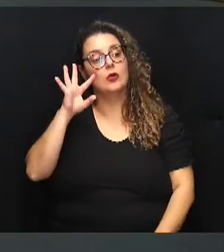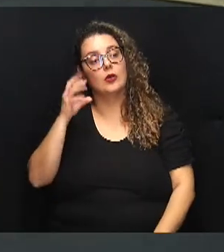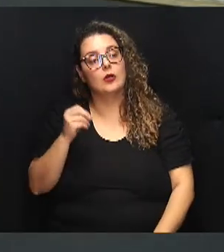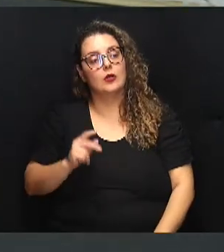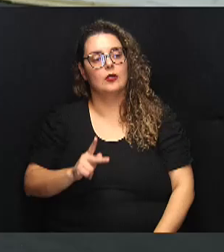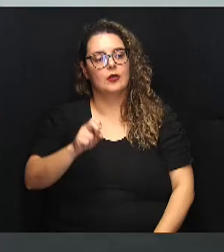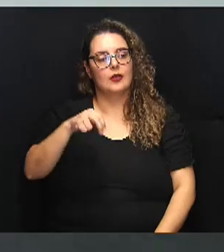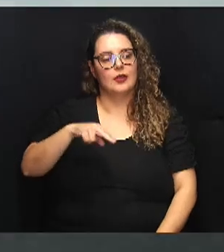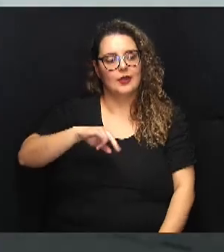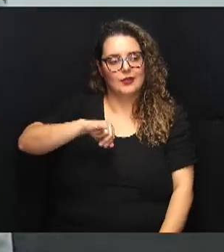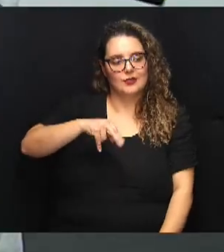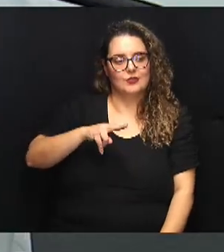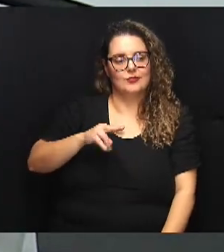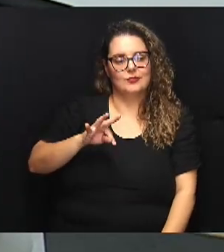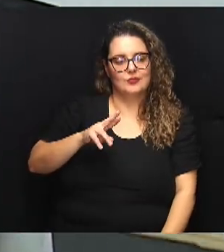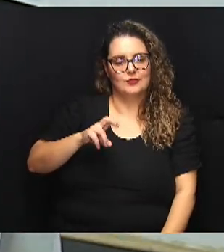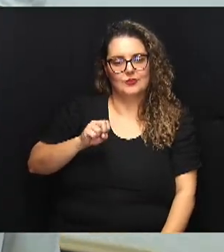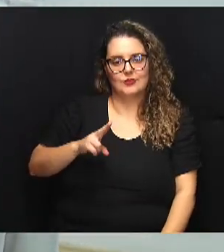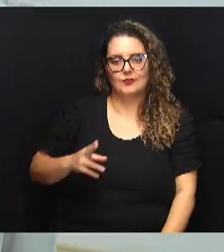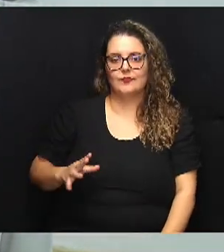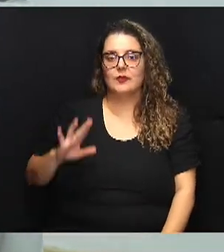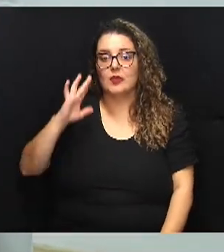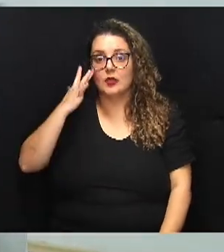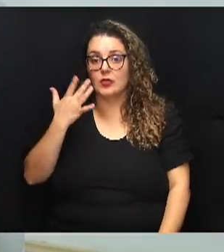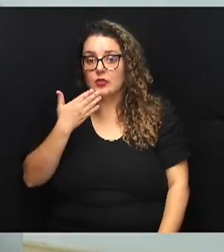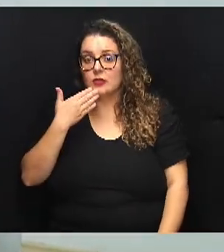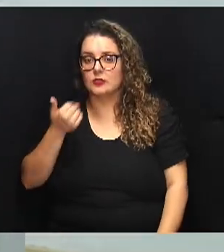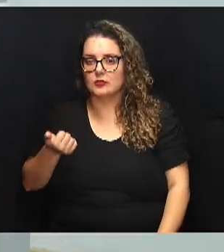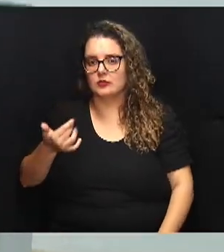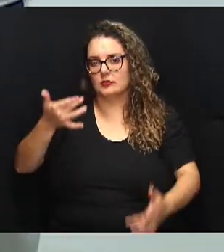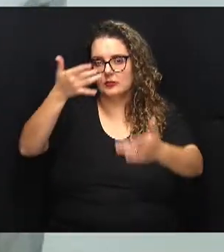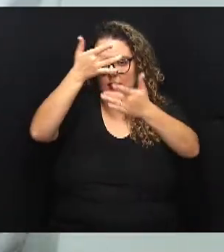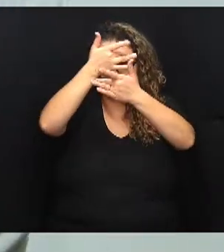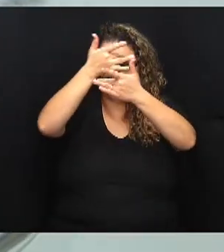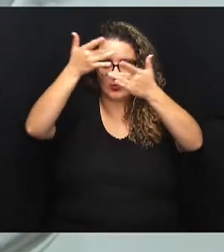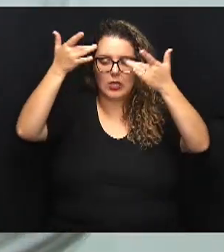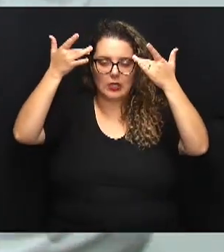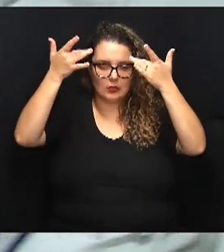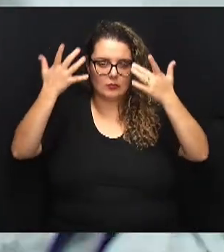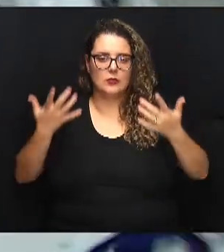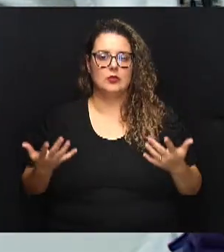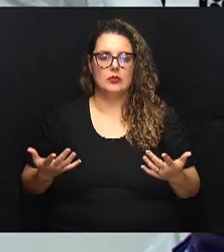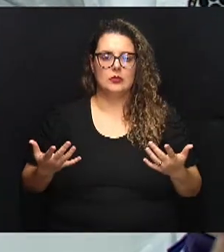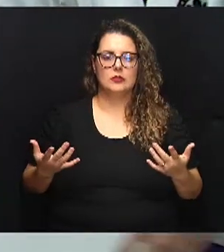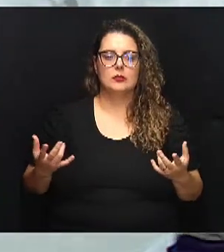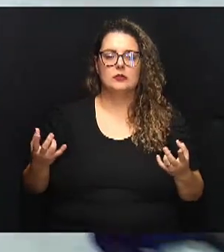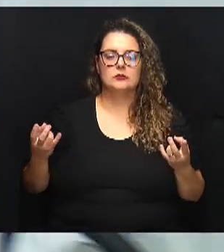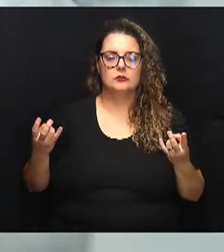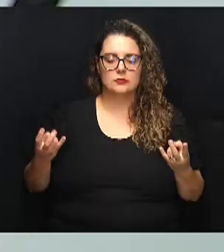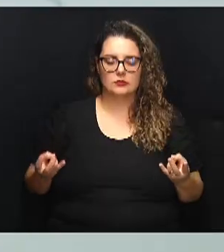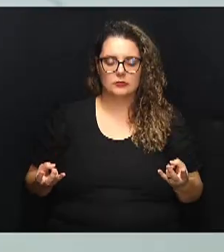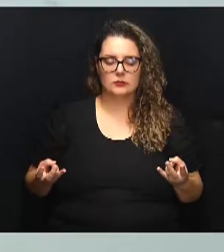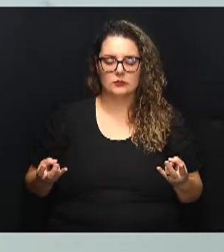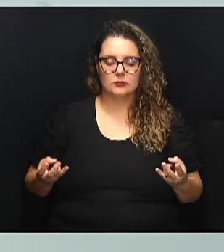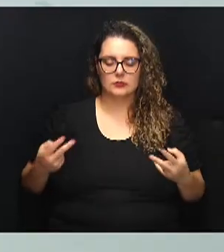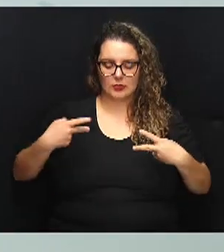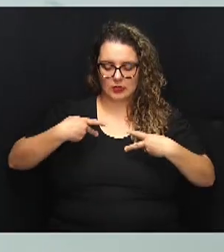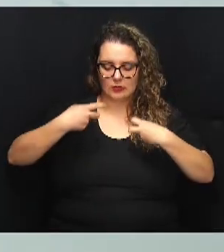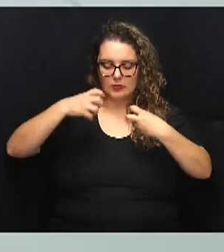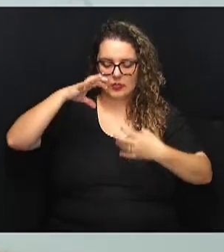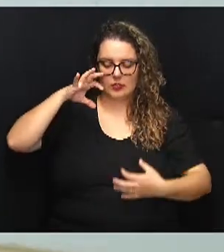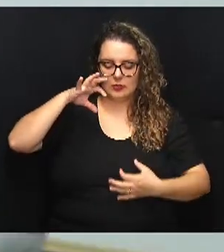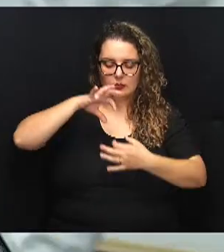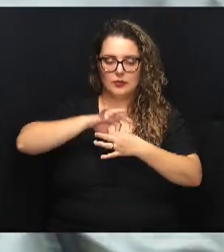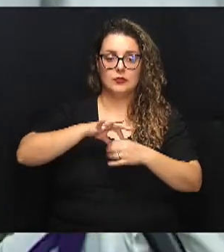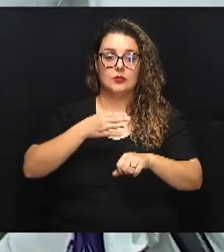Kenjutsu? Eu acho que melhorou muito a saúde mental, tem uma questão muito meditativa também de você se conhecer, de ter um